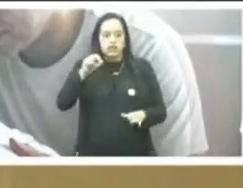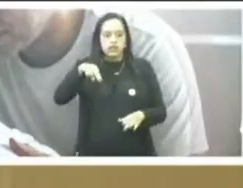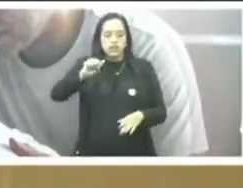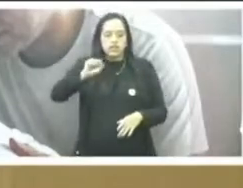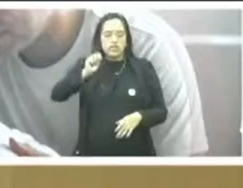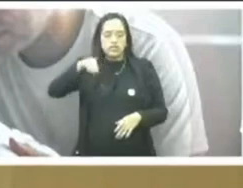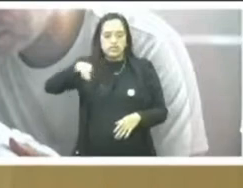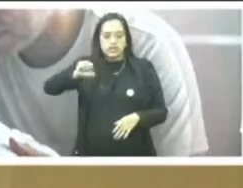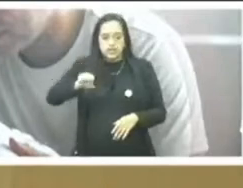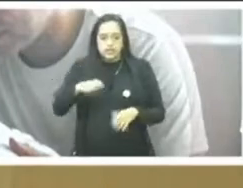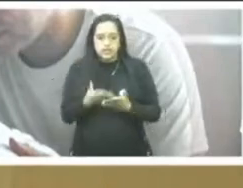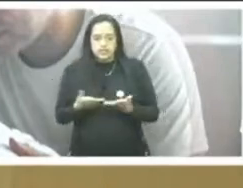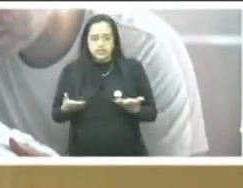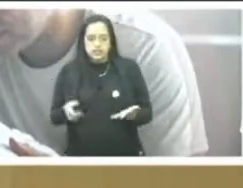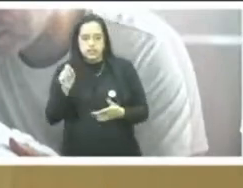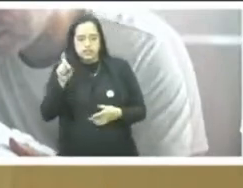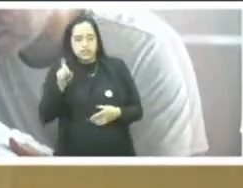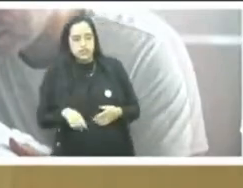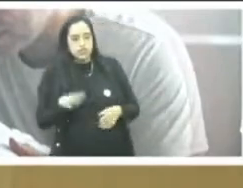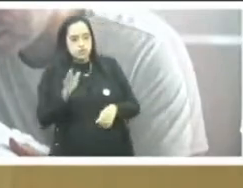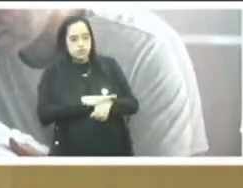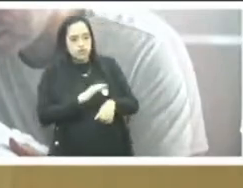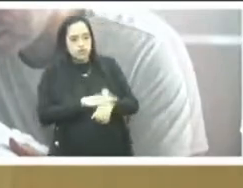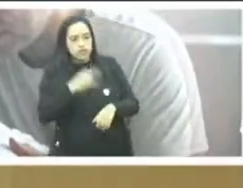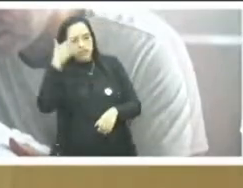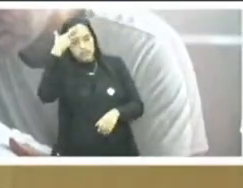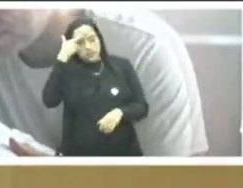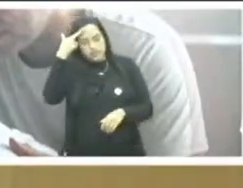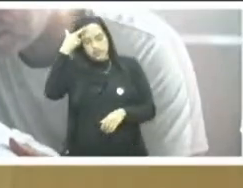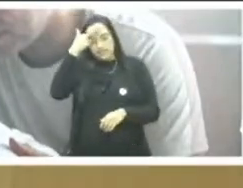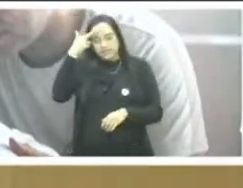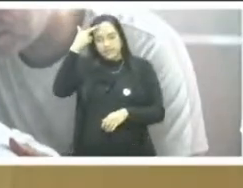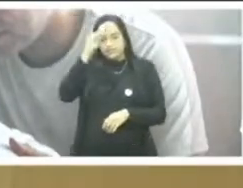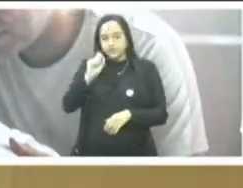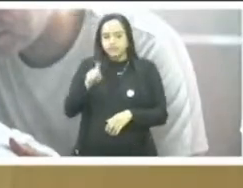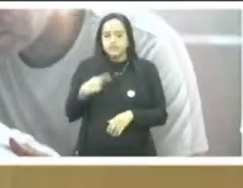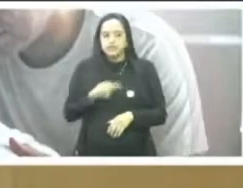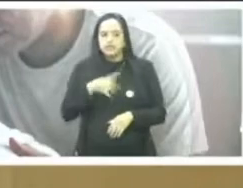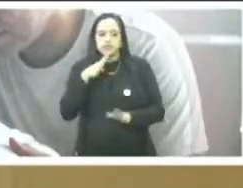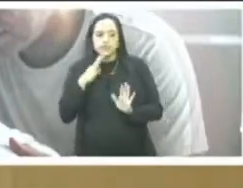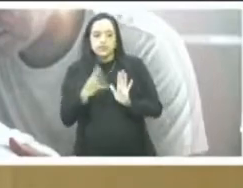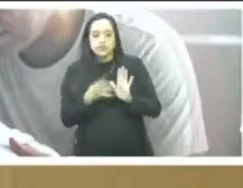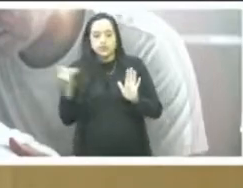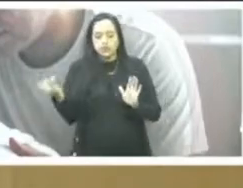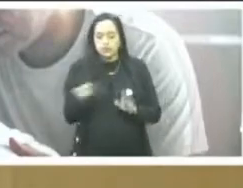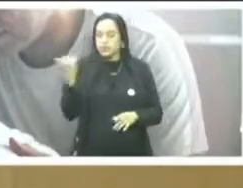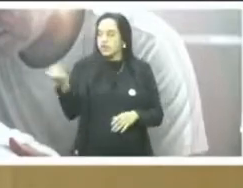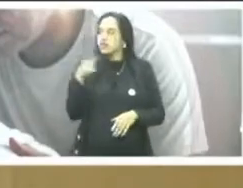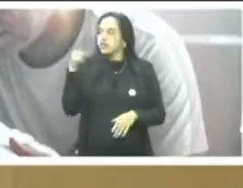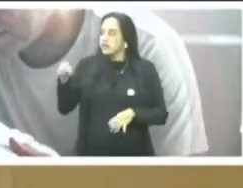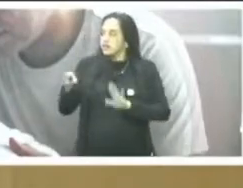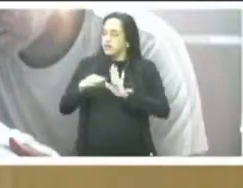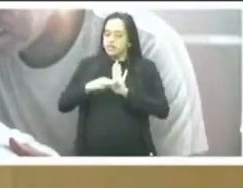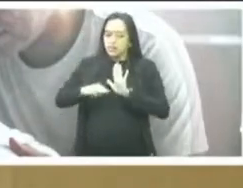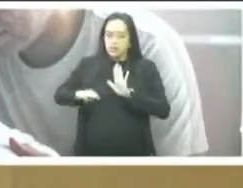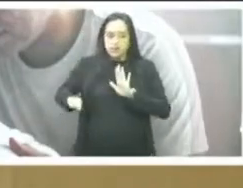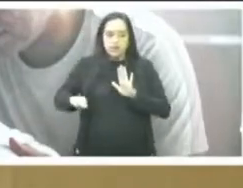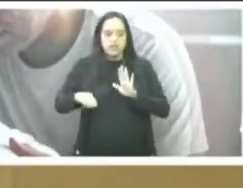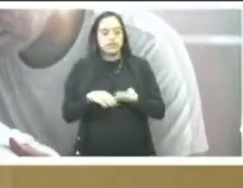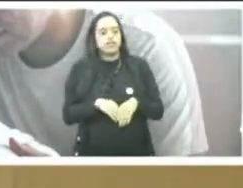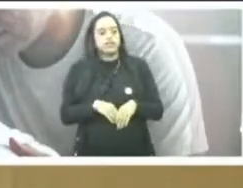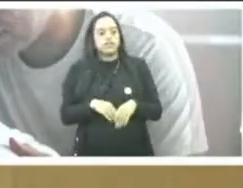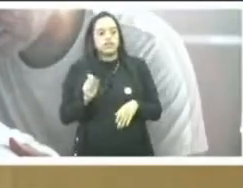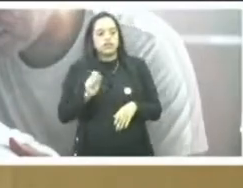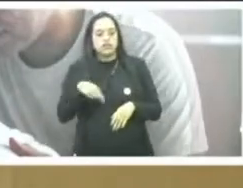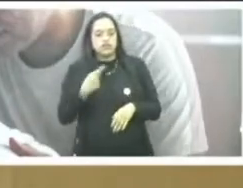isso, né? Que esse seja um momento de reflexão, que a gente reconheça a importância do método Canguru, que a gente se